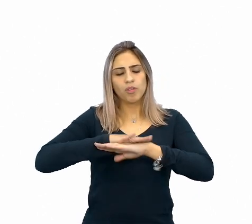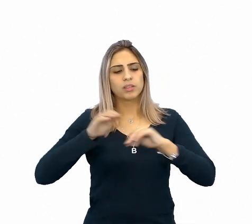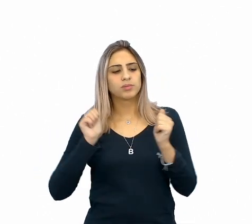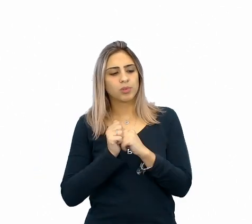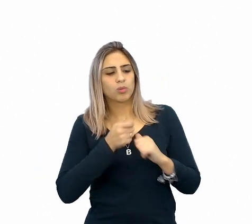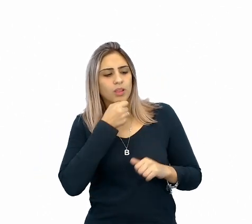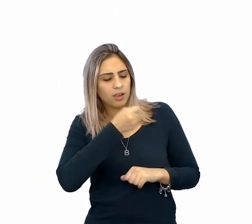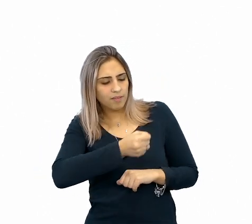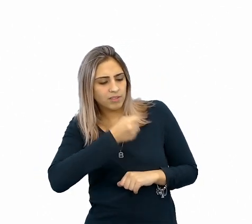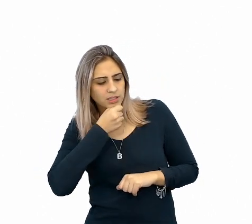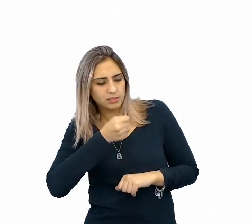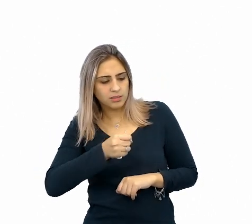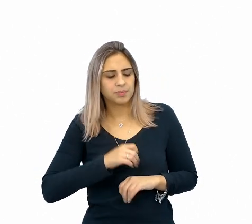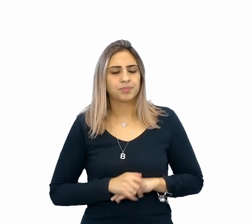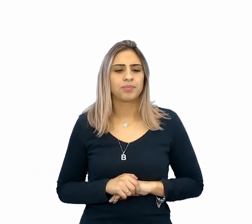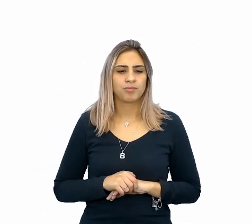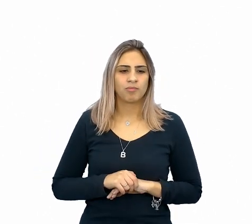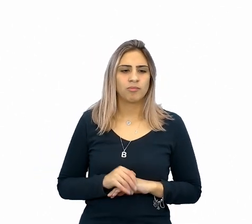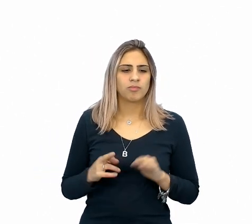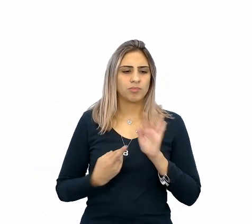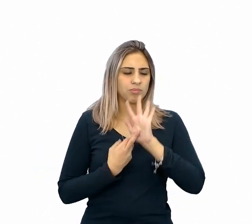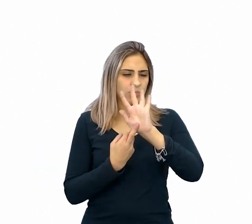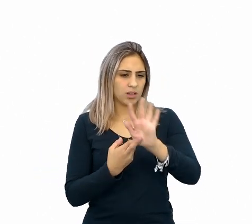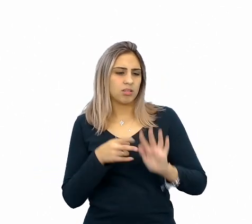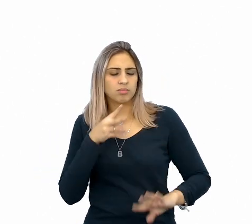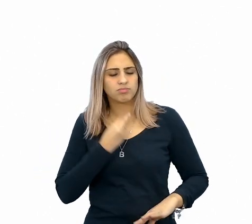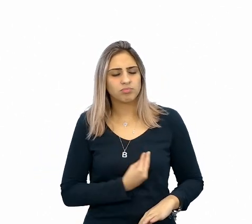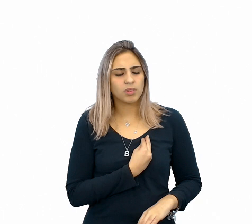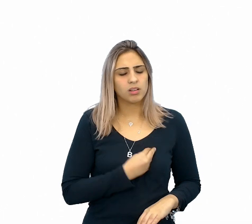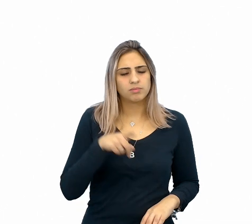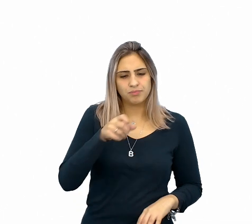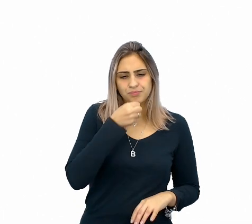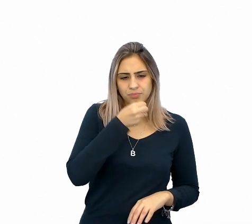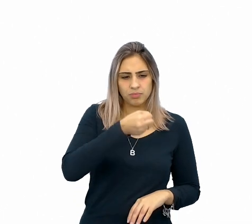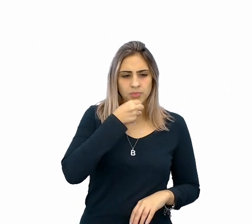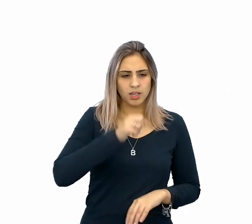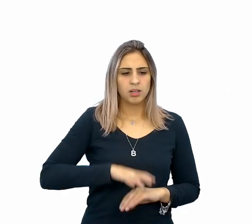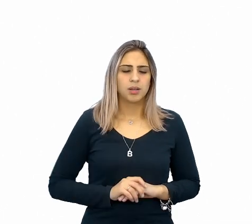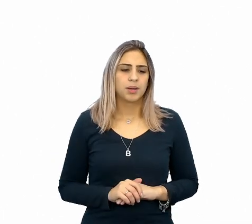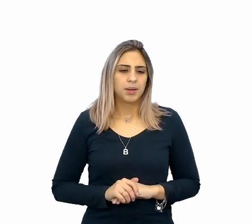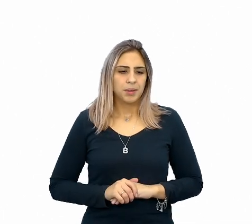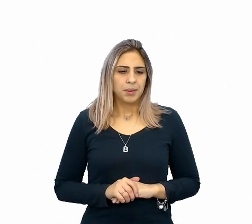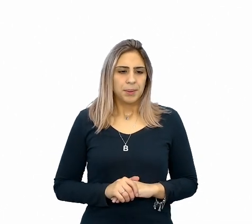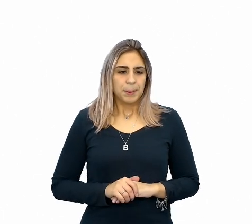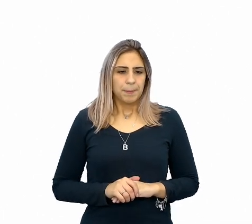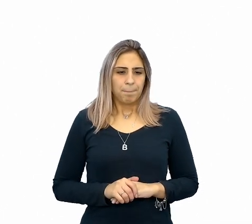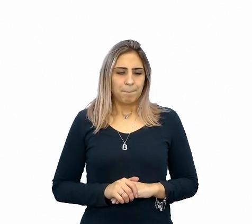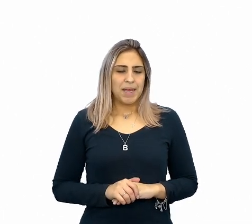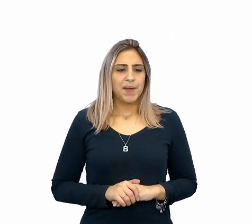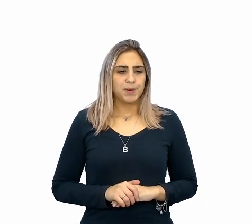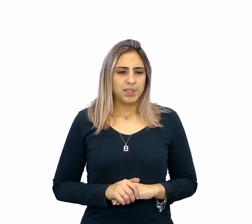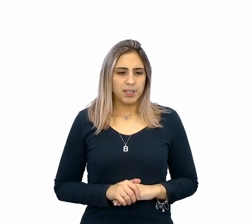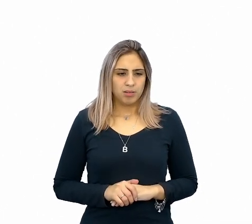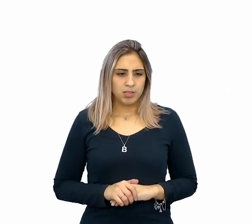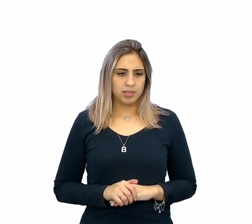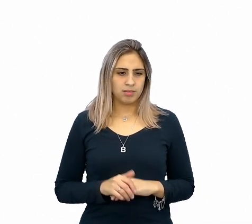os entrevistados, né, as referências que esses entrevistados trazem sobre